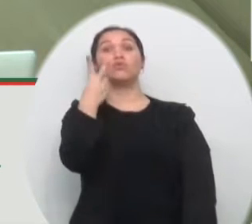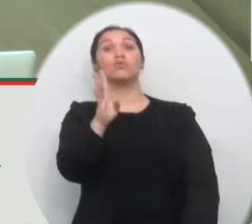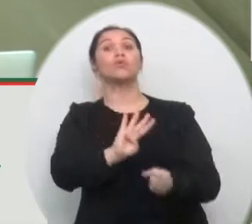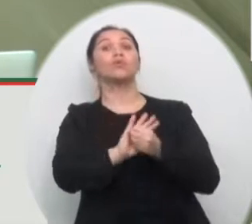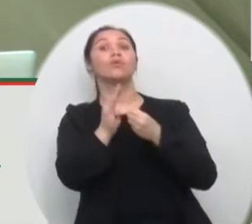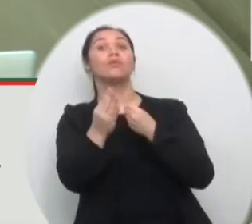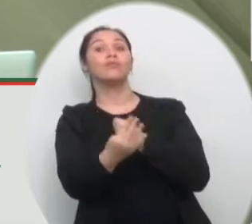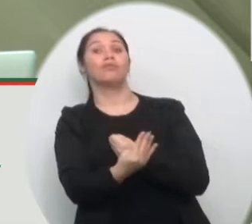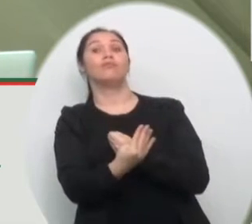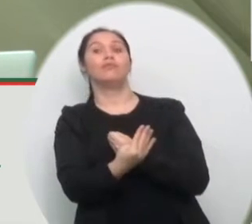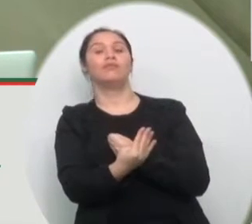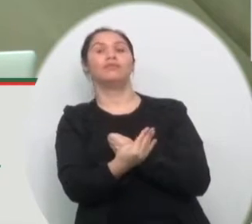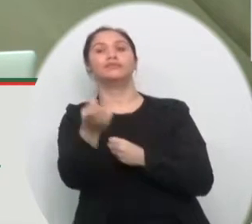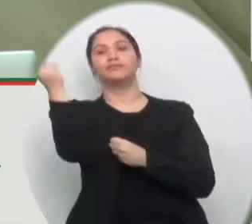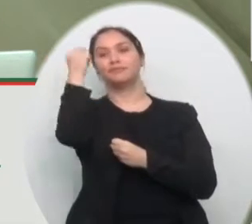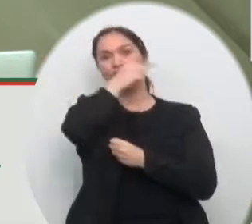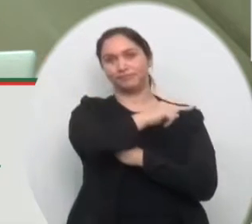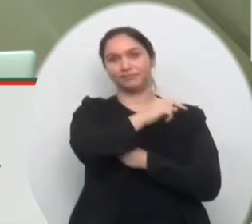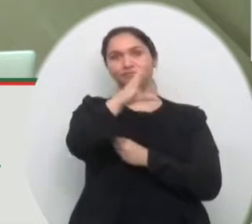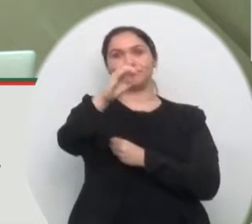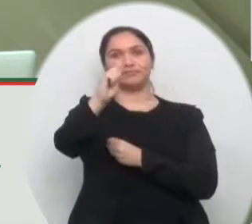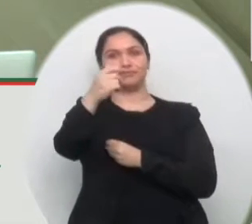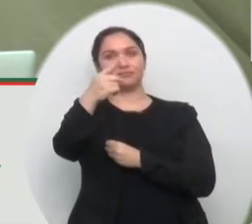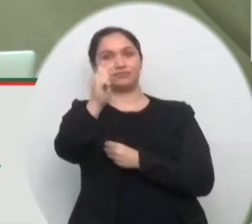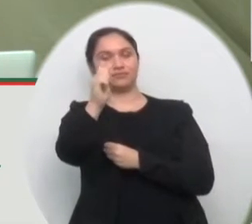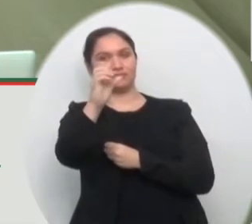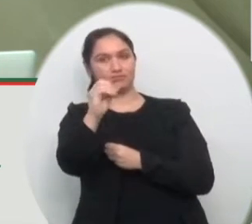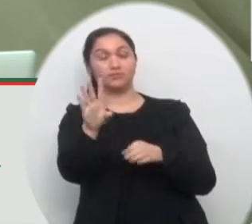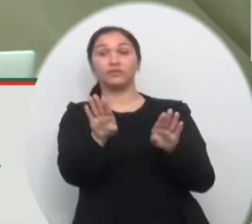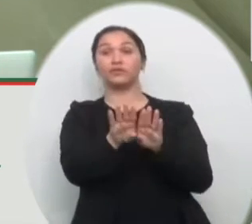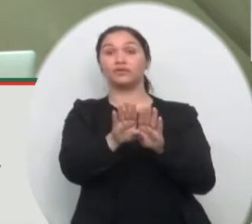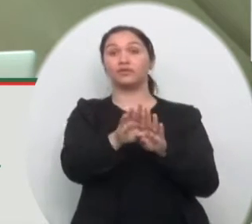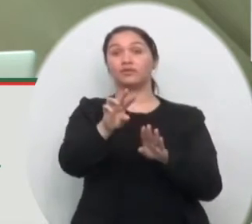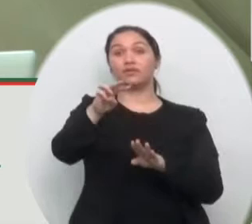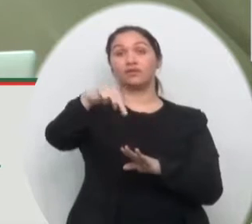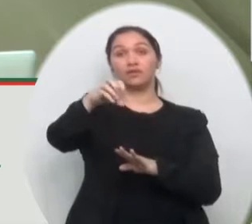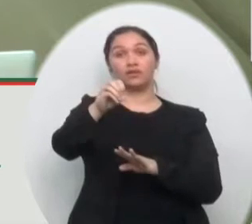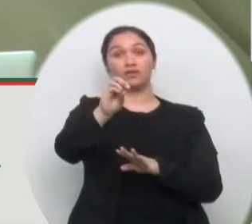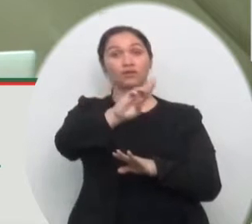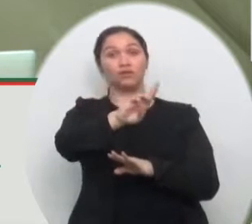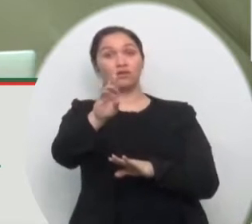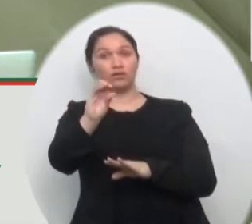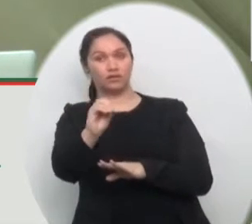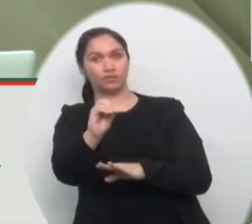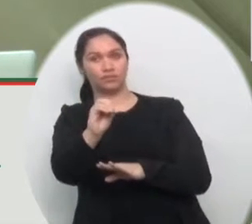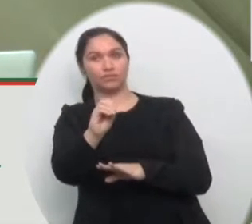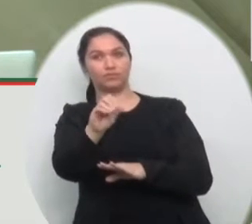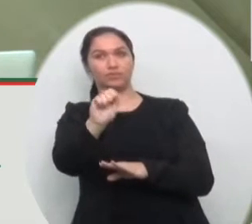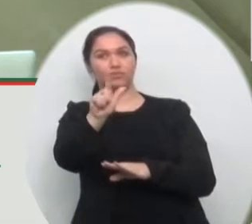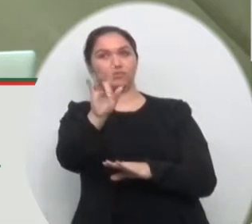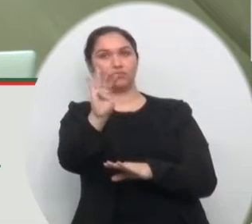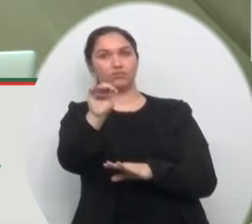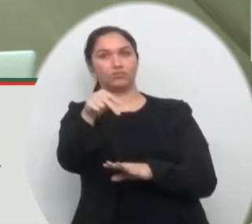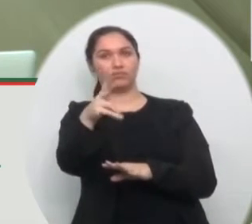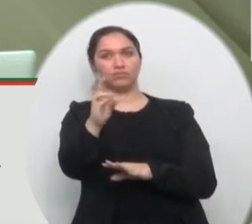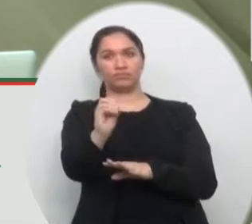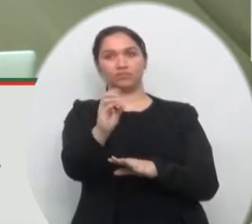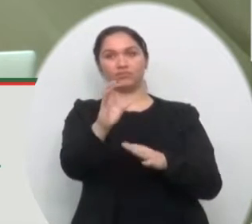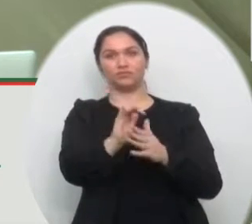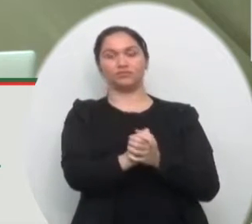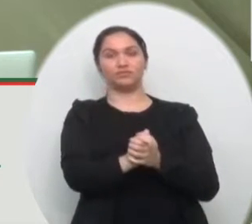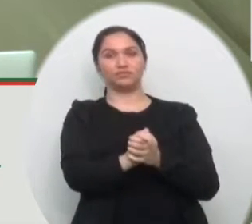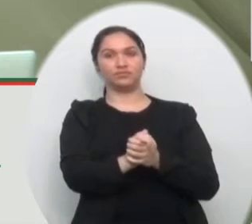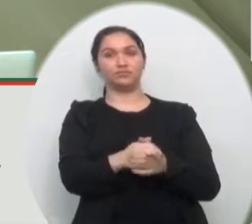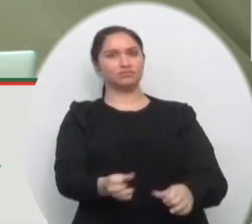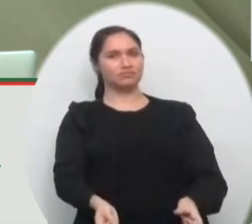com isso também, tipo assim, a gente já estranhou de princípio a empresa ser no Verdinho quando eu moro no Morro